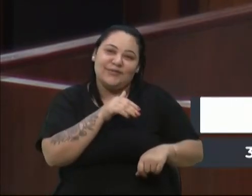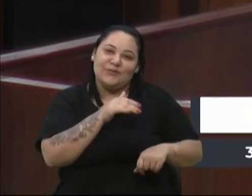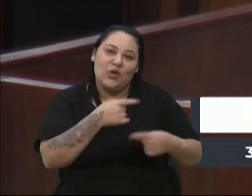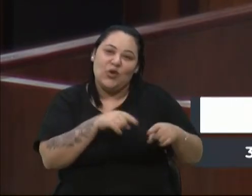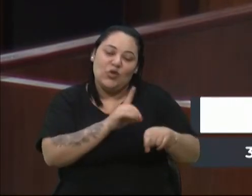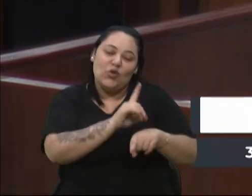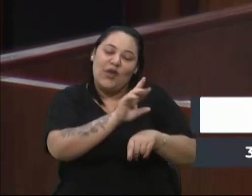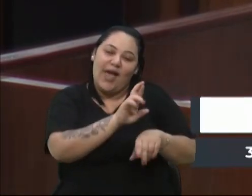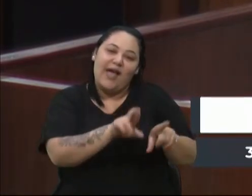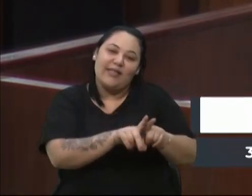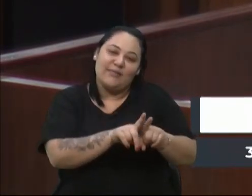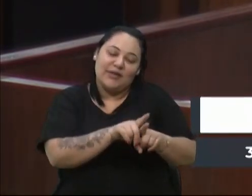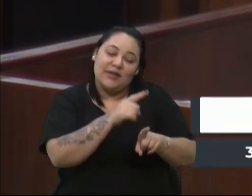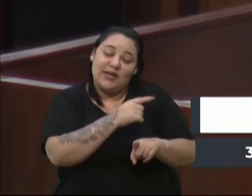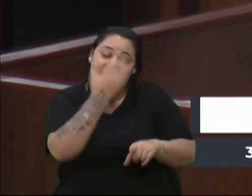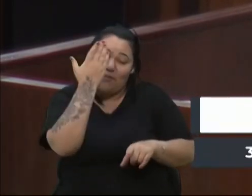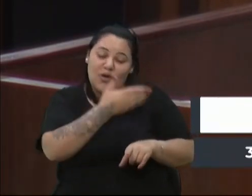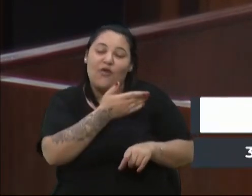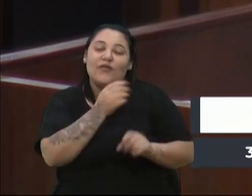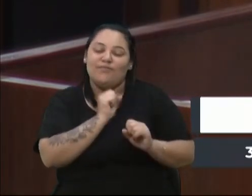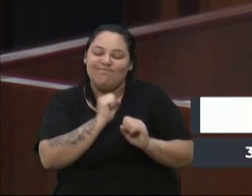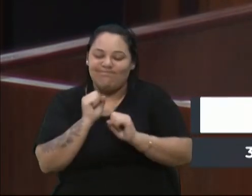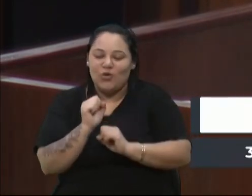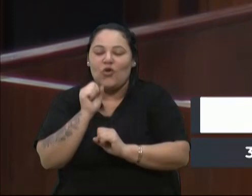trabalho de qualidade,